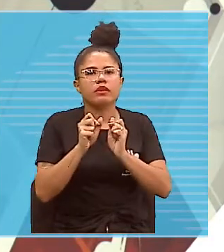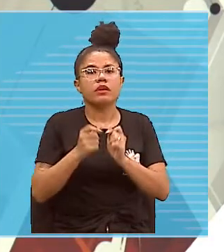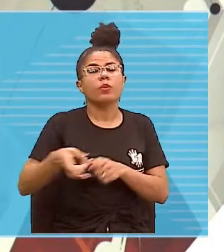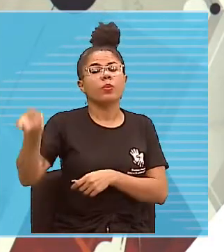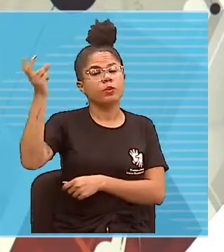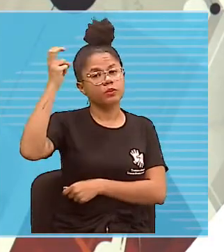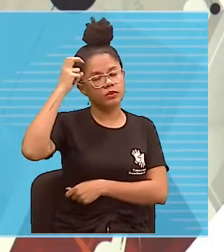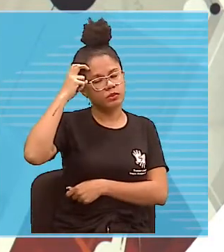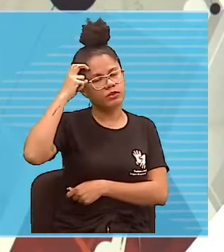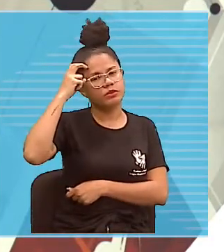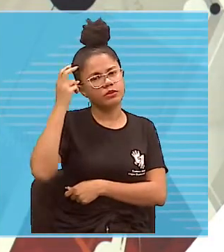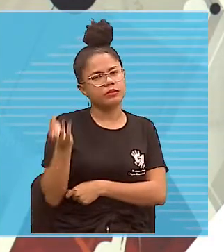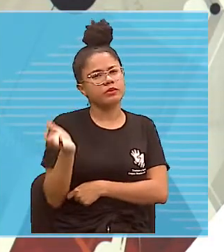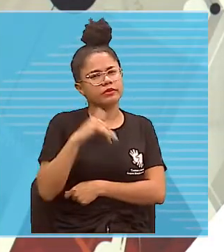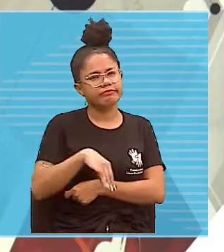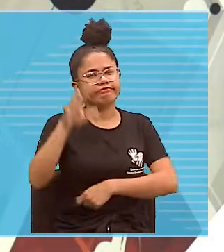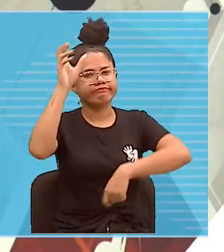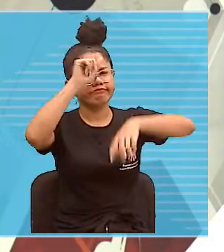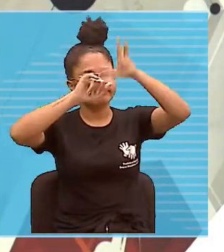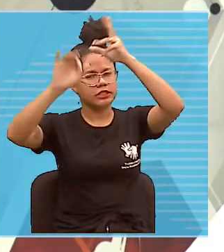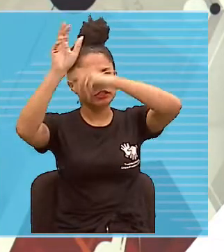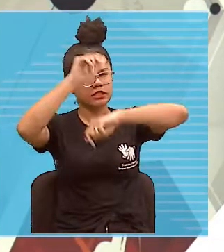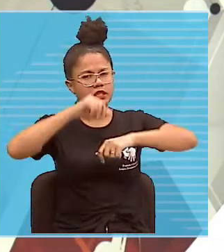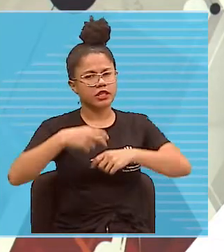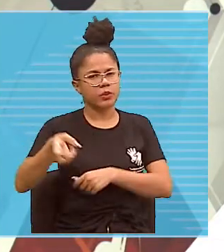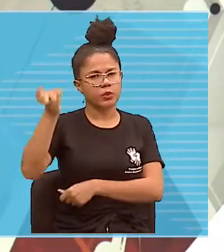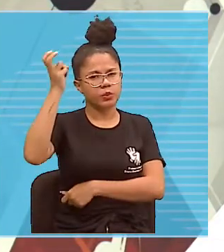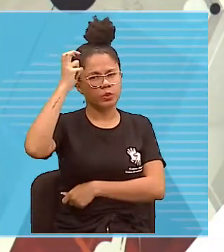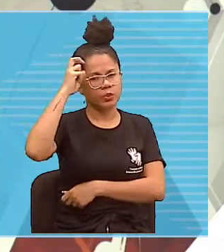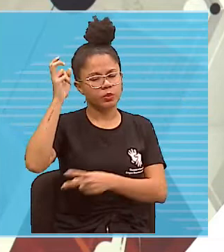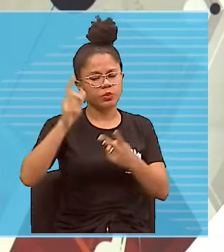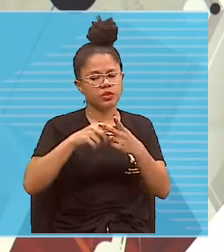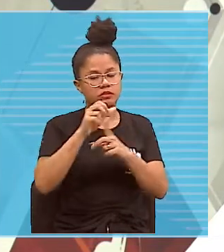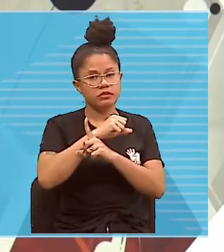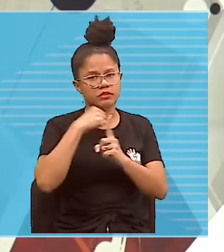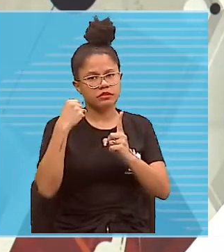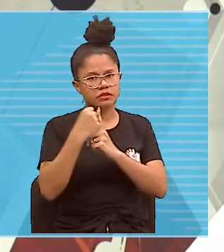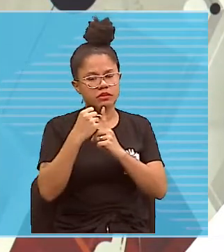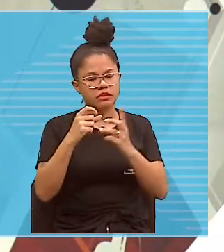buscar conhecimento cultural, social e político também.